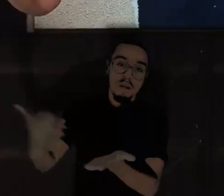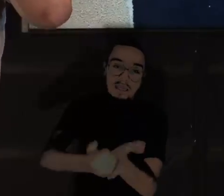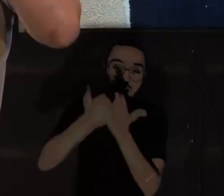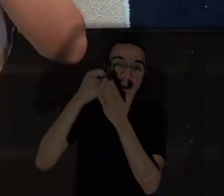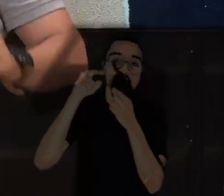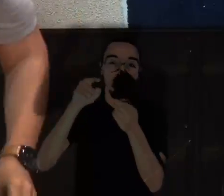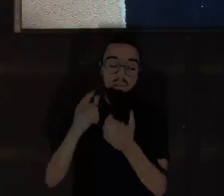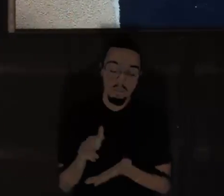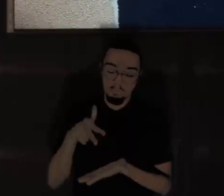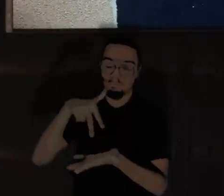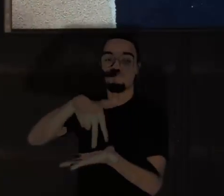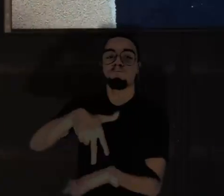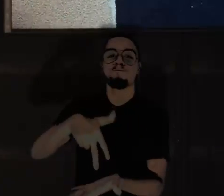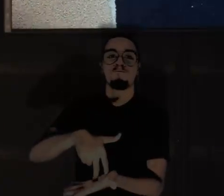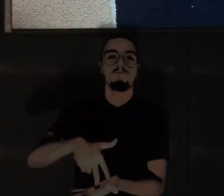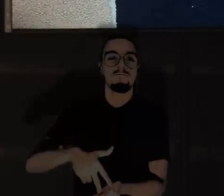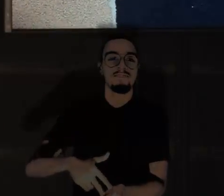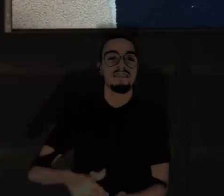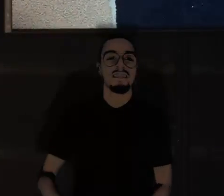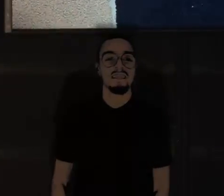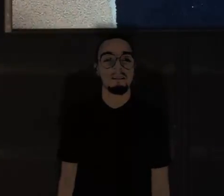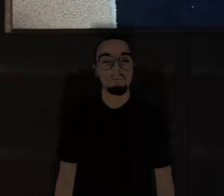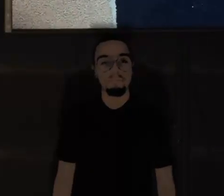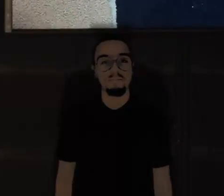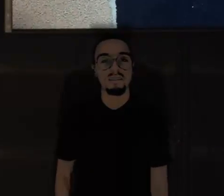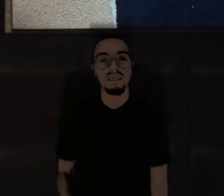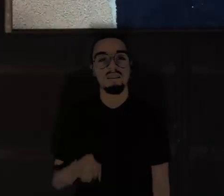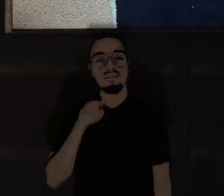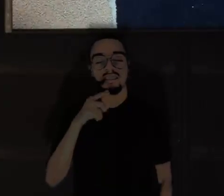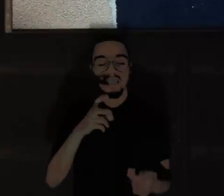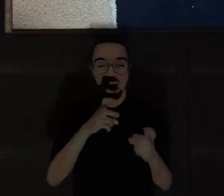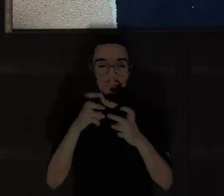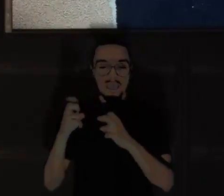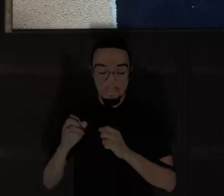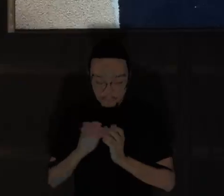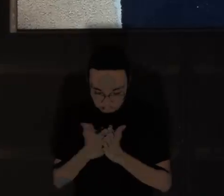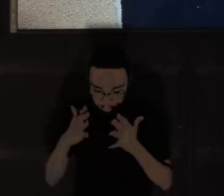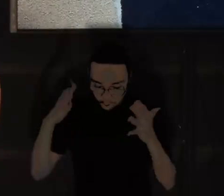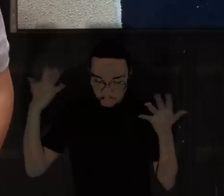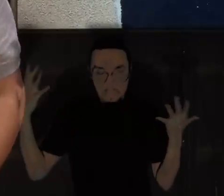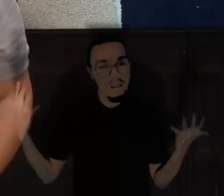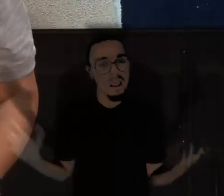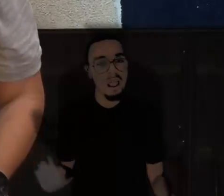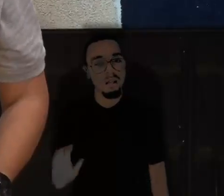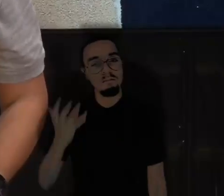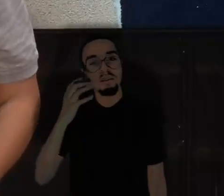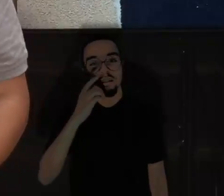para um lugar onde o teu chamado vai brilhar. Eu creio nisso.